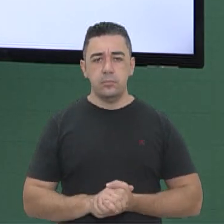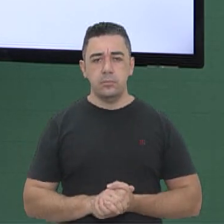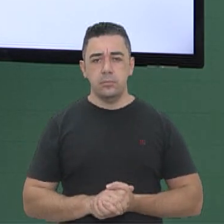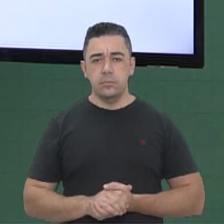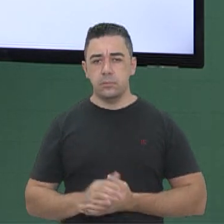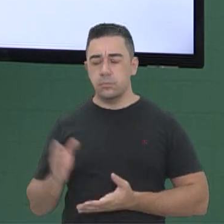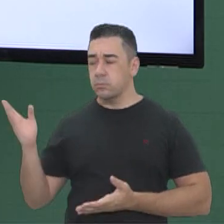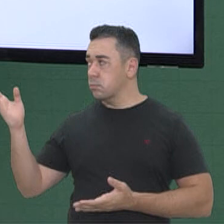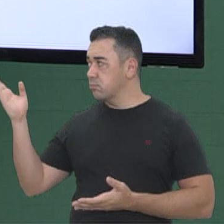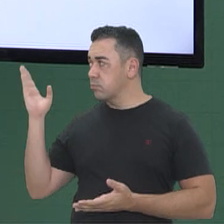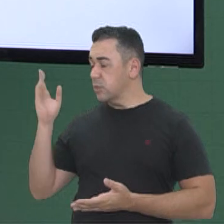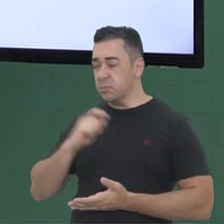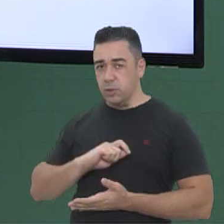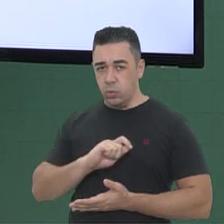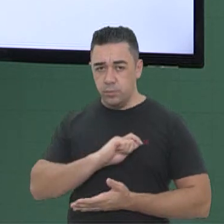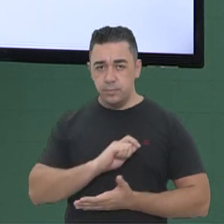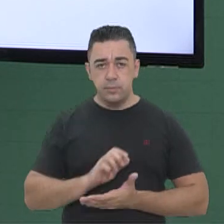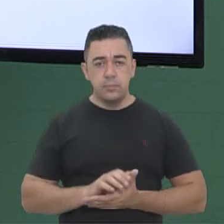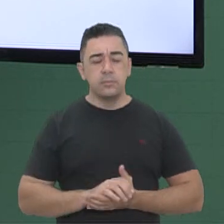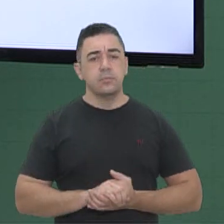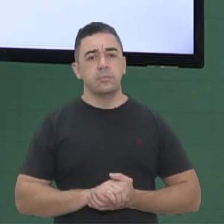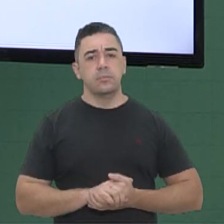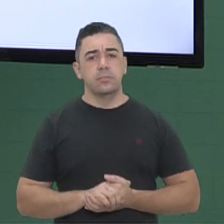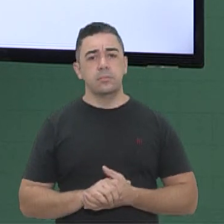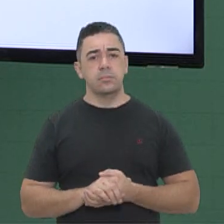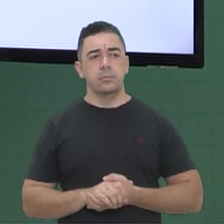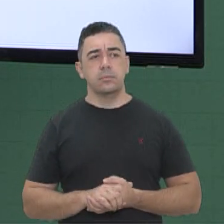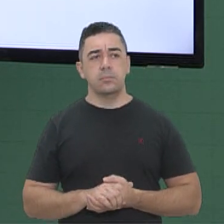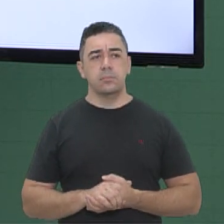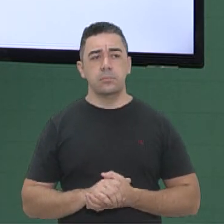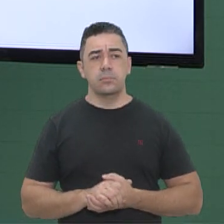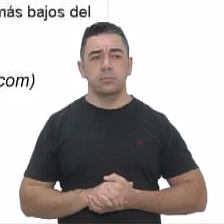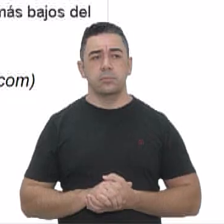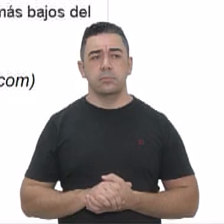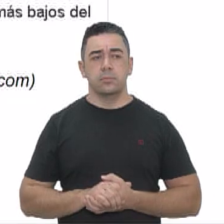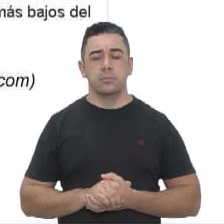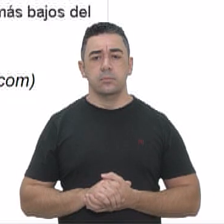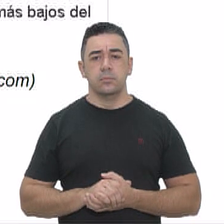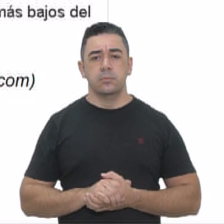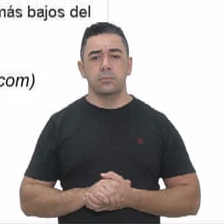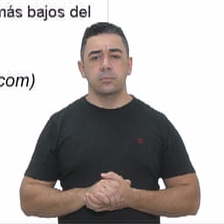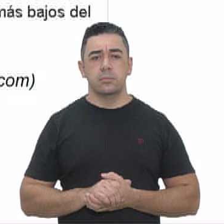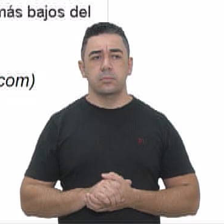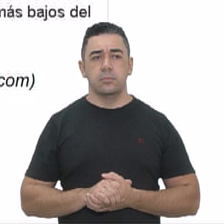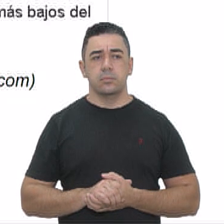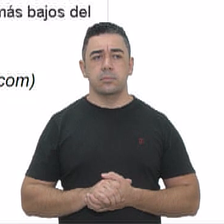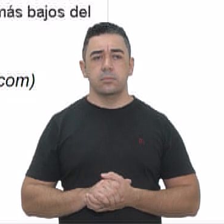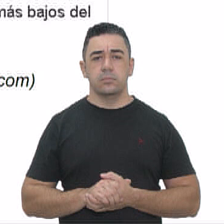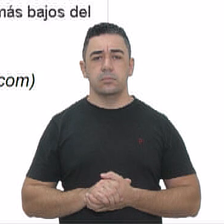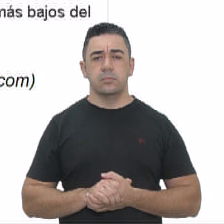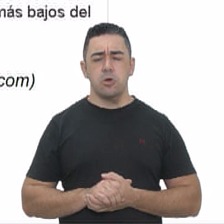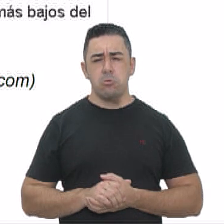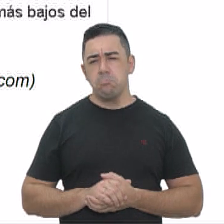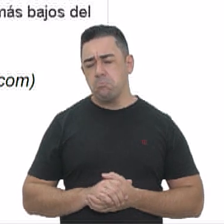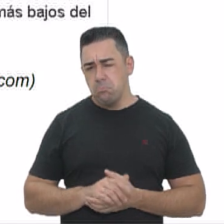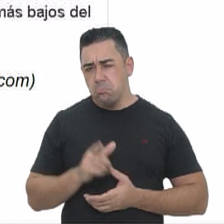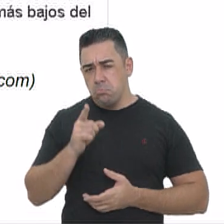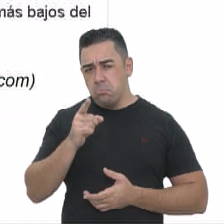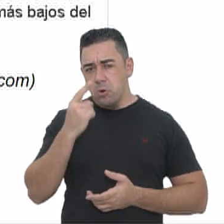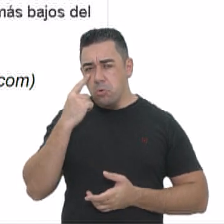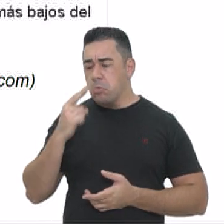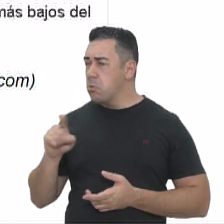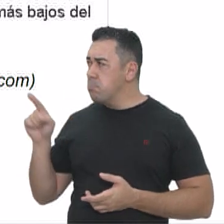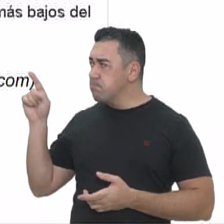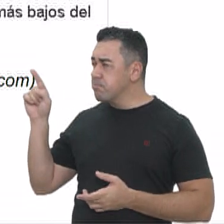6 riscos, qual foi o problema apontado? Observem